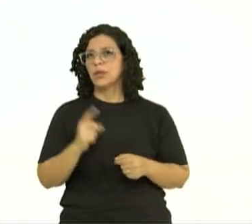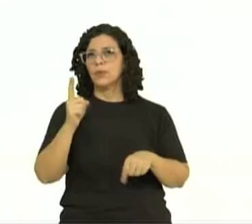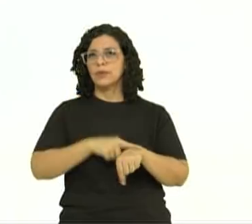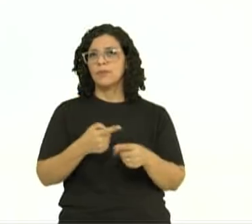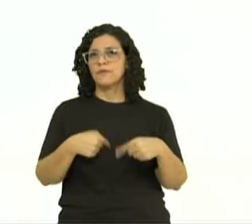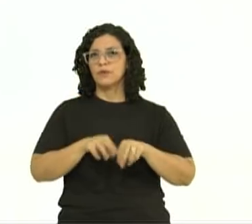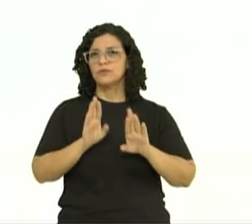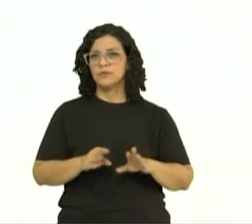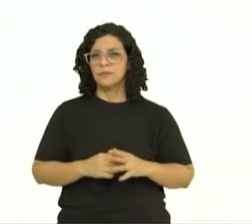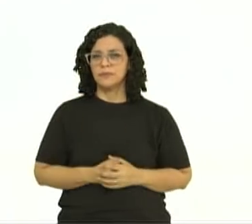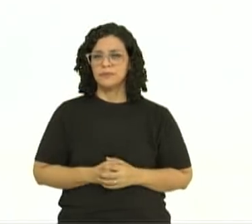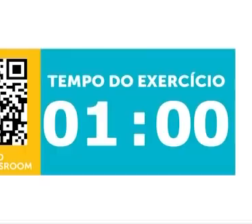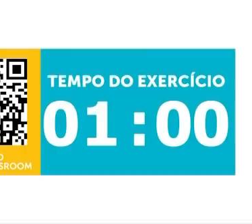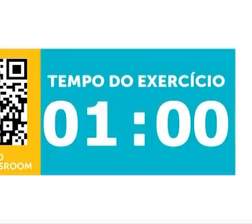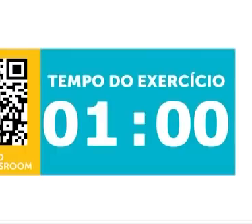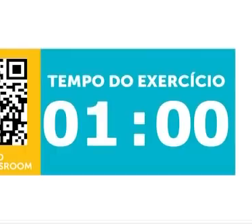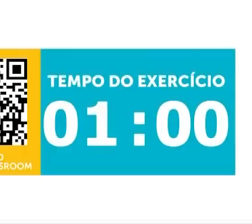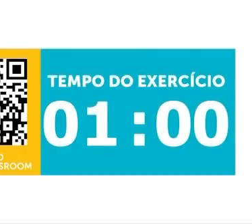voltamos.